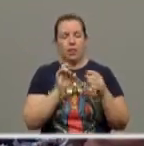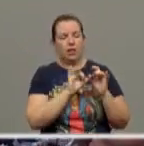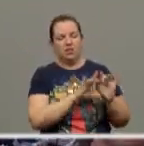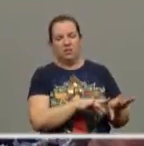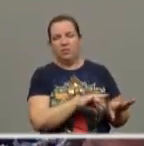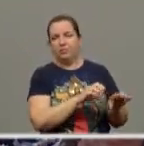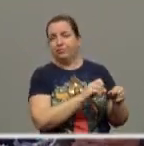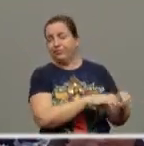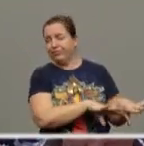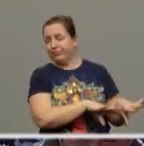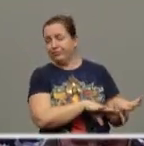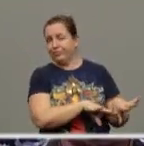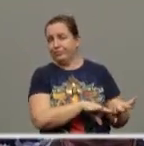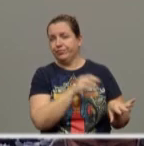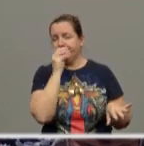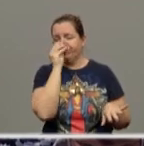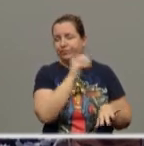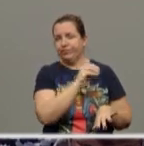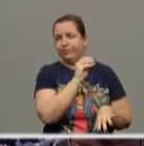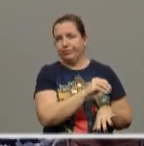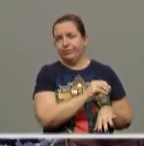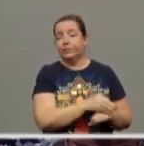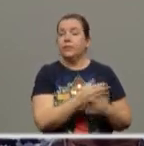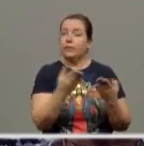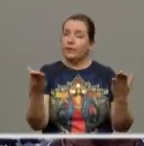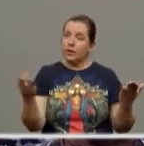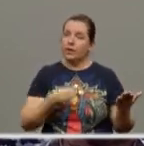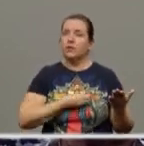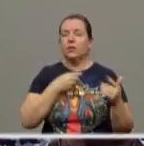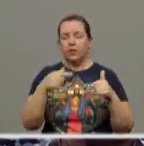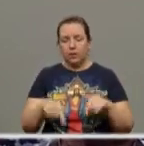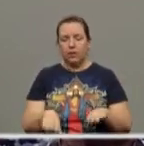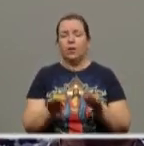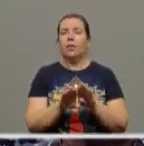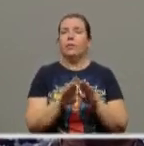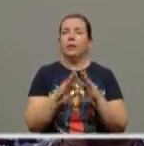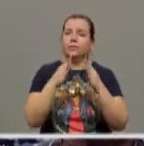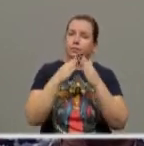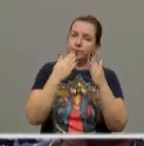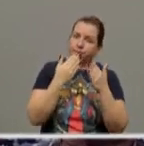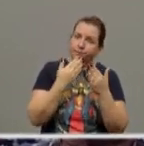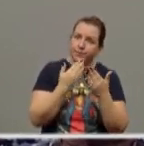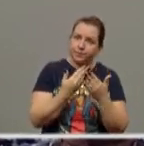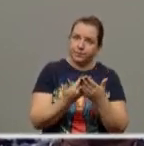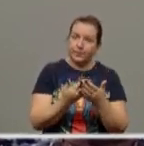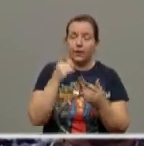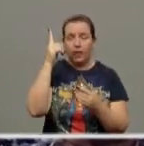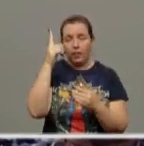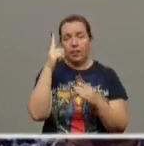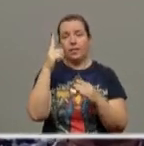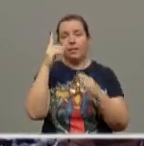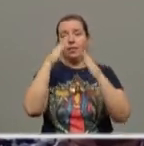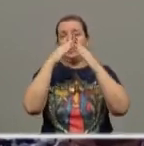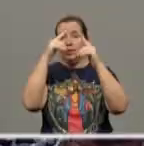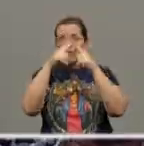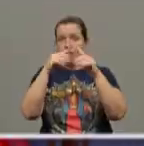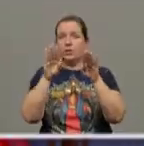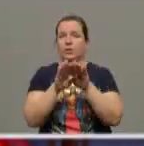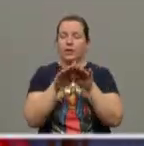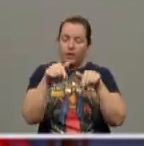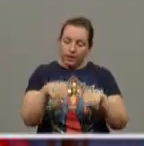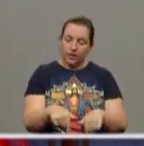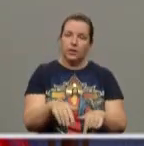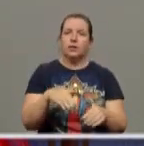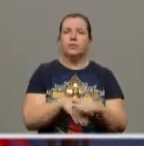te deixou. Você que está aqui, você que está no santuário também, você que está em casa, nos acompanhando. Vamos pedir ao Senhor então